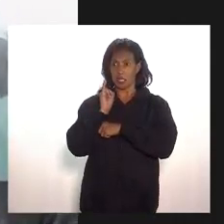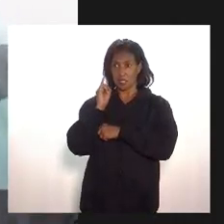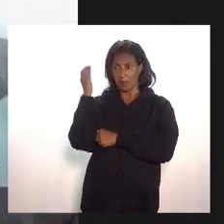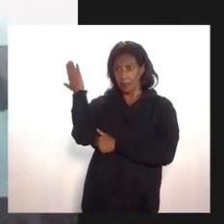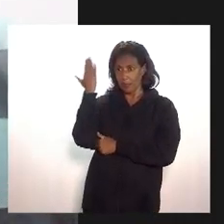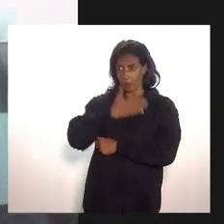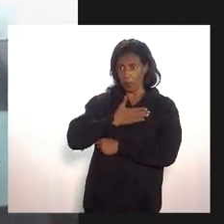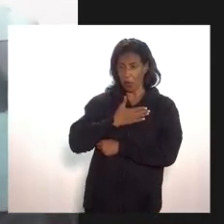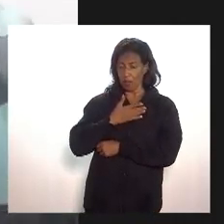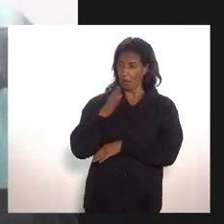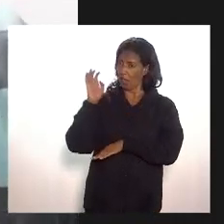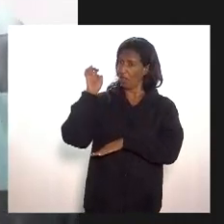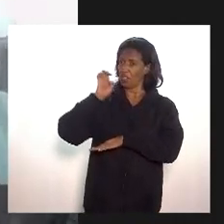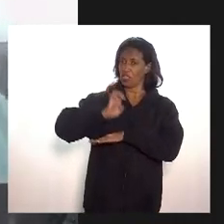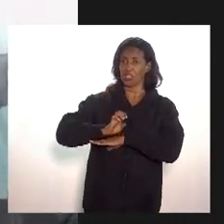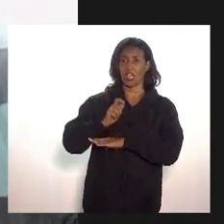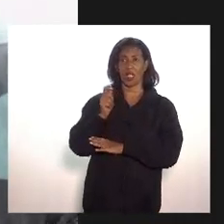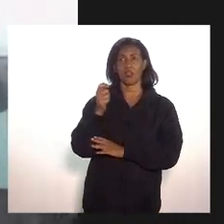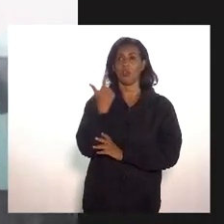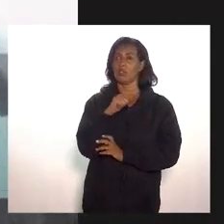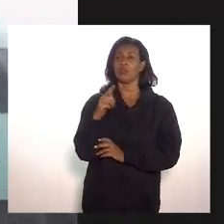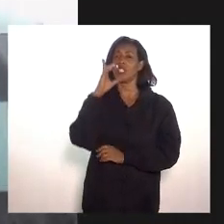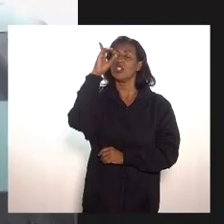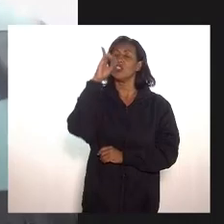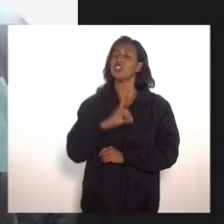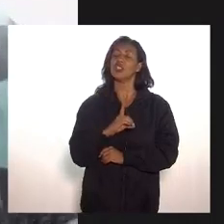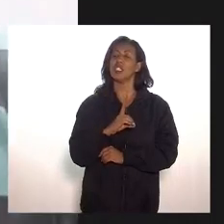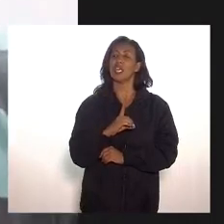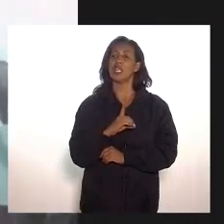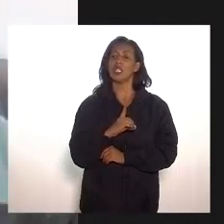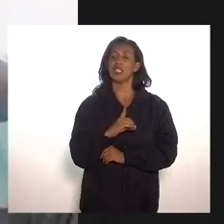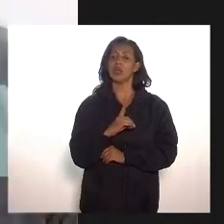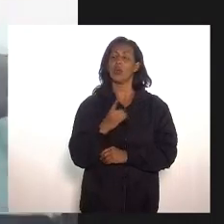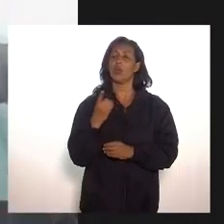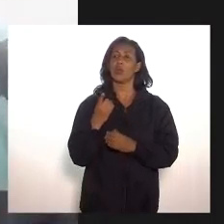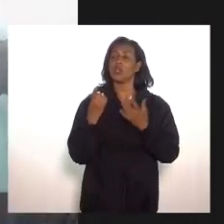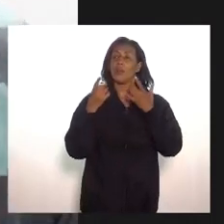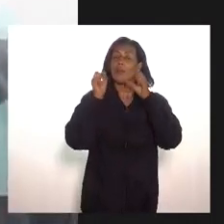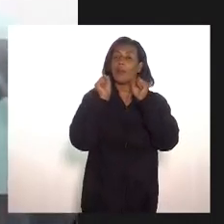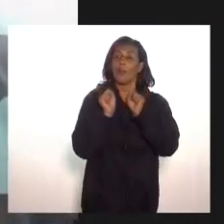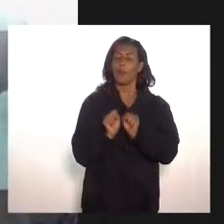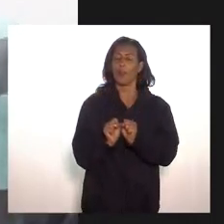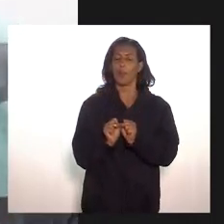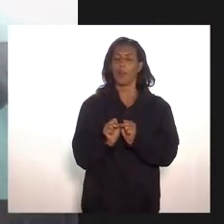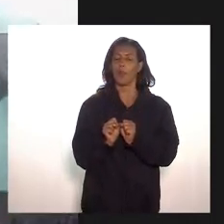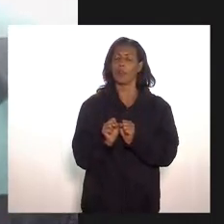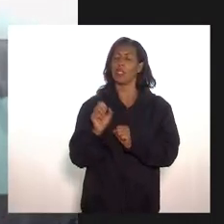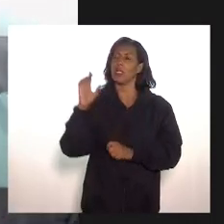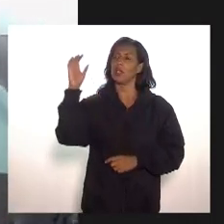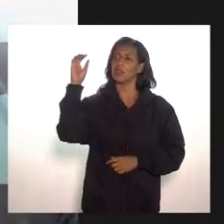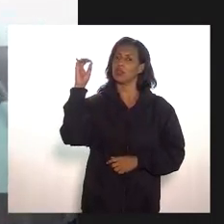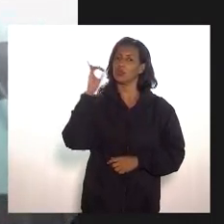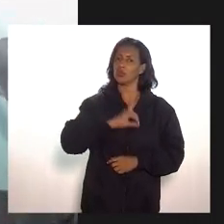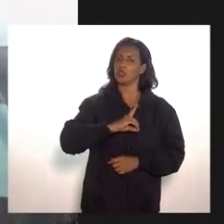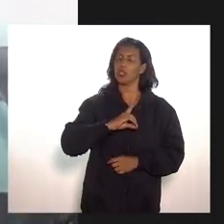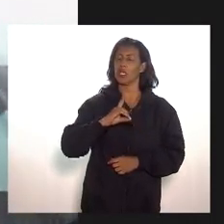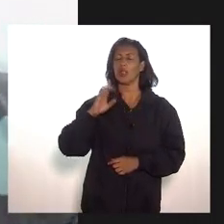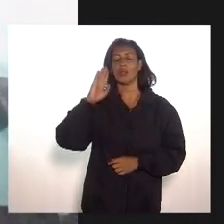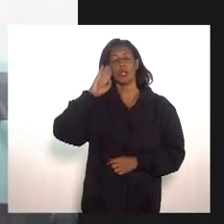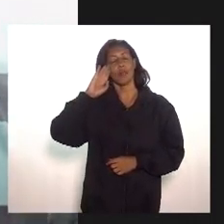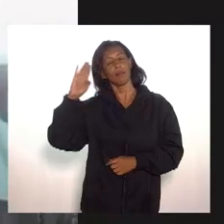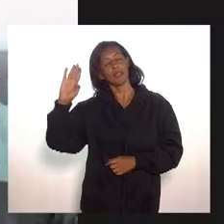o Estado não tem direito de interferir num direito da... Ele não tem poder de interferir num direito que é essencial